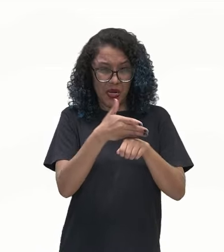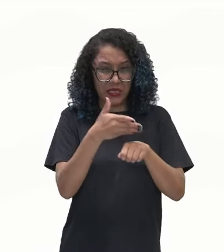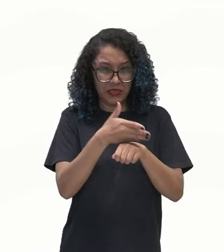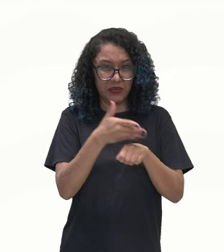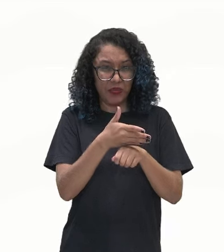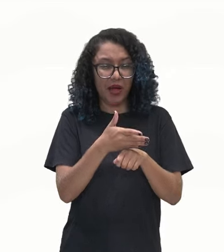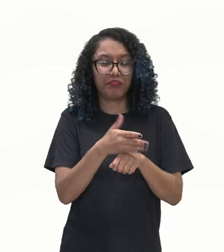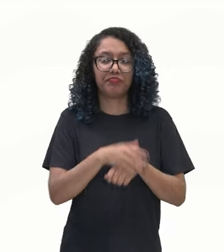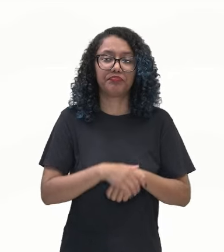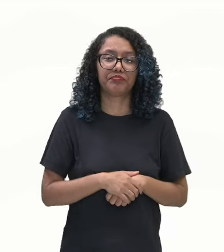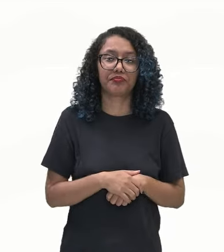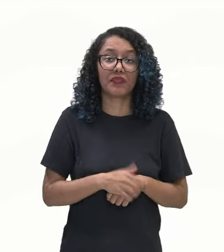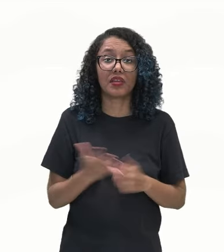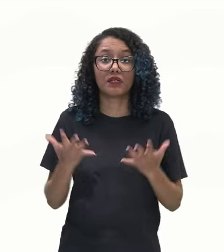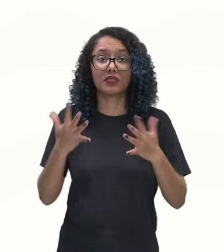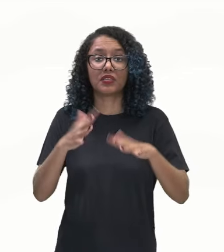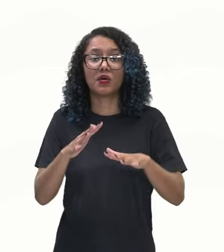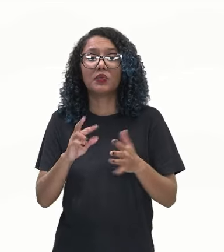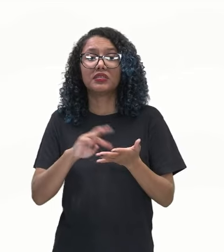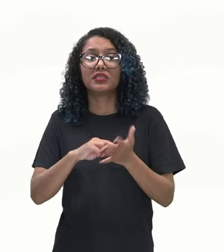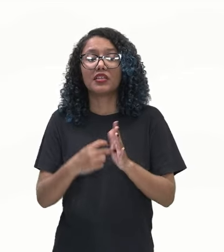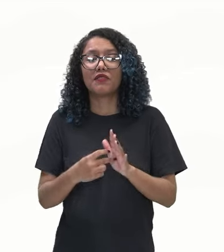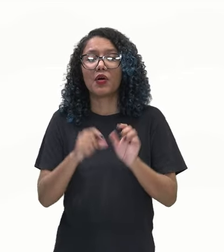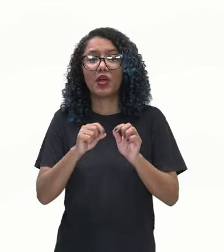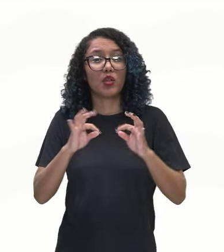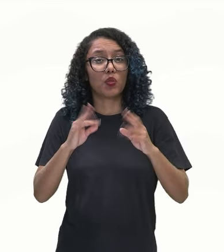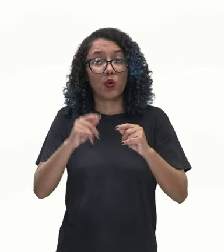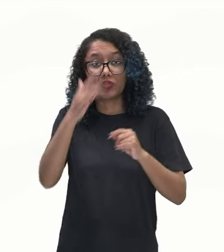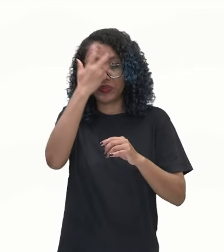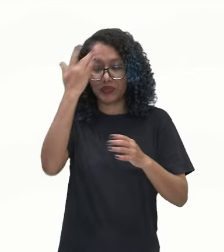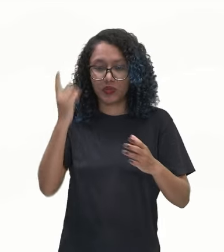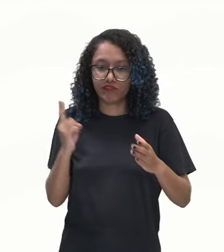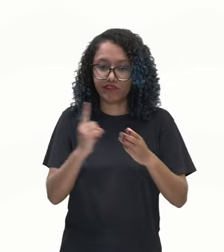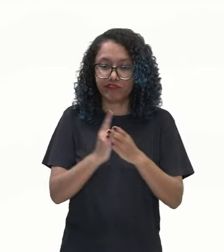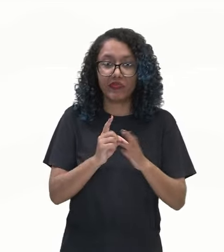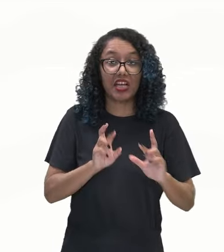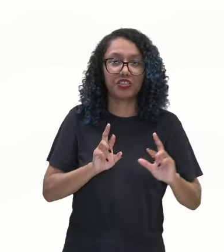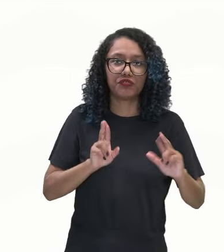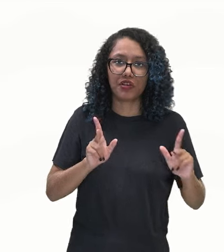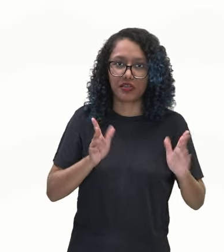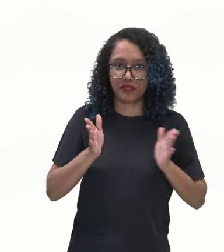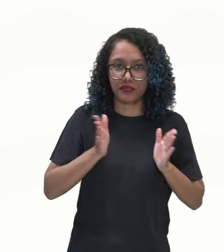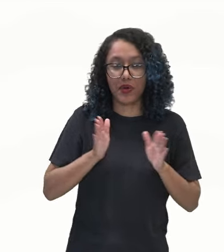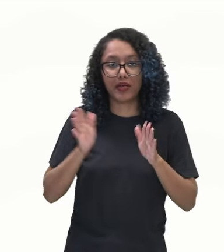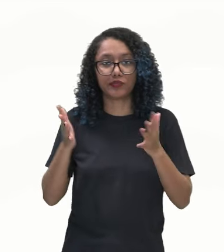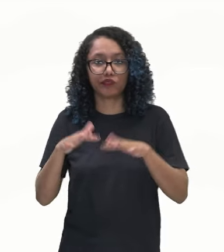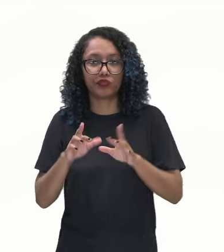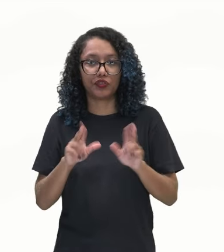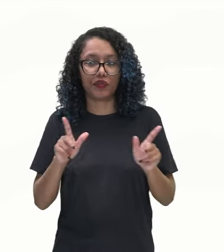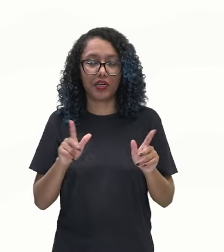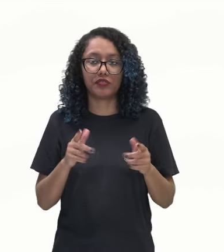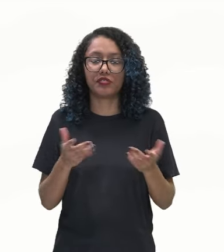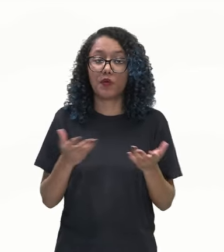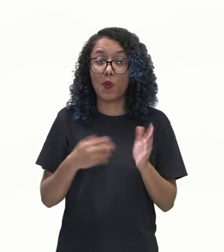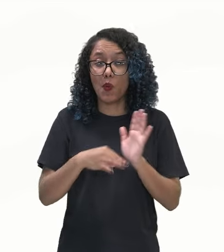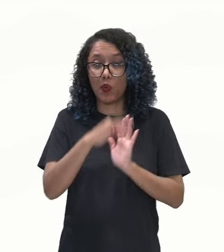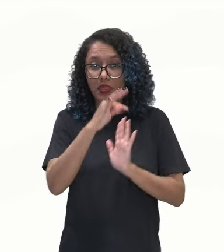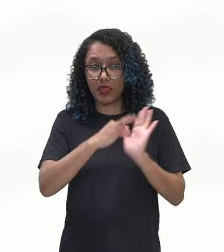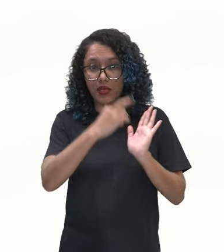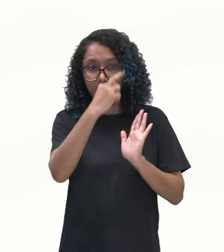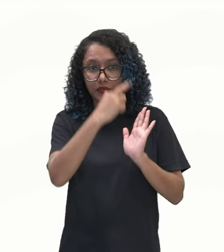E inclusion, ele diz respeito a incluir todos os indivíduos, tá? Que é um pouquinho diferente. Ensuring that bodily practice,